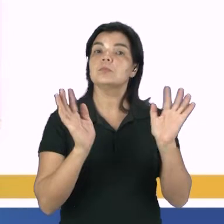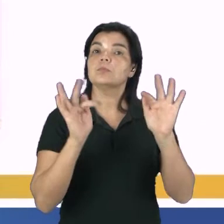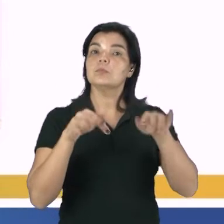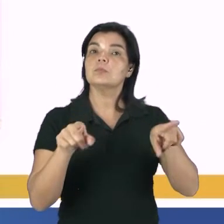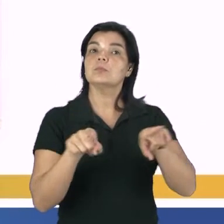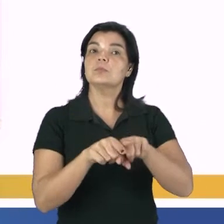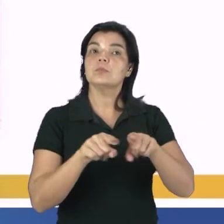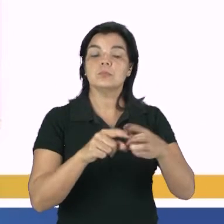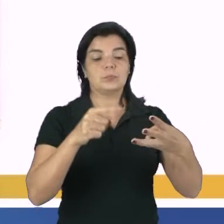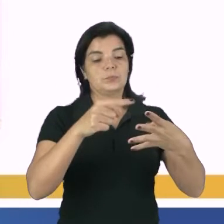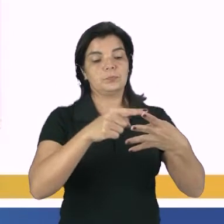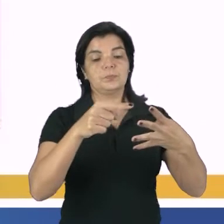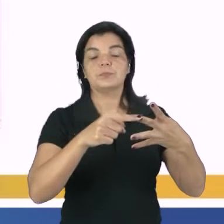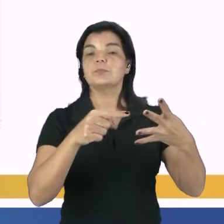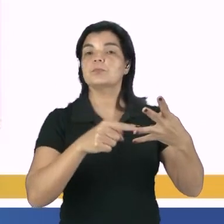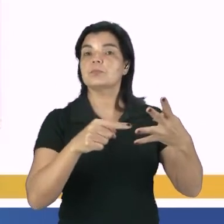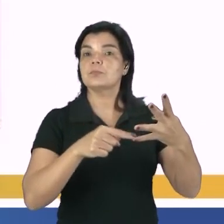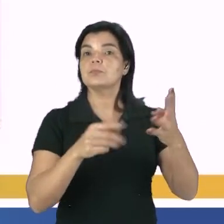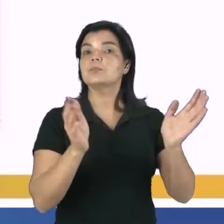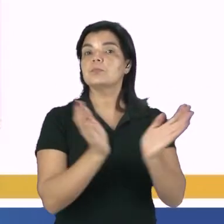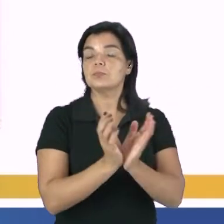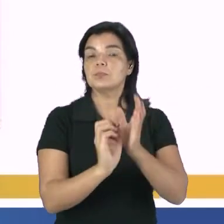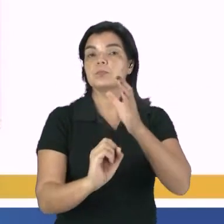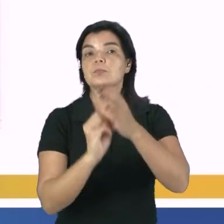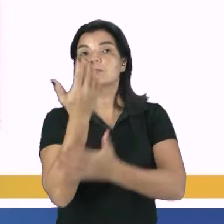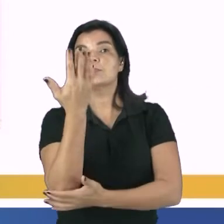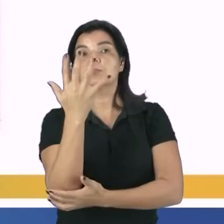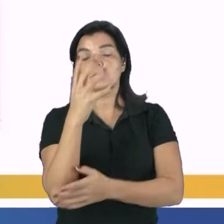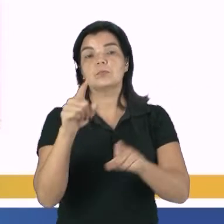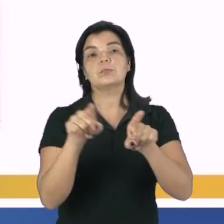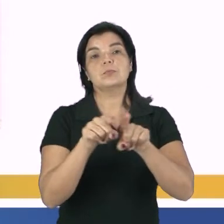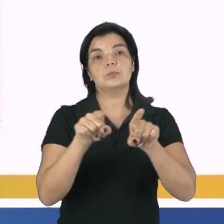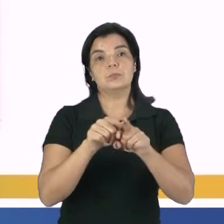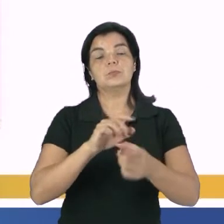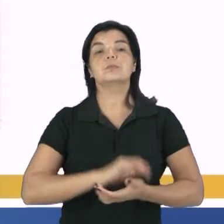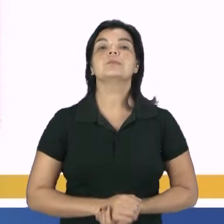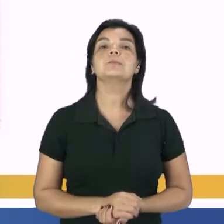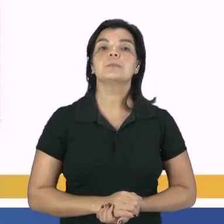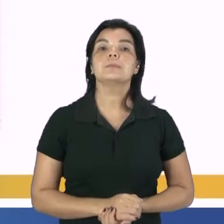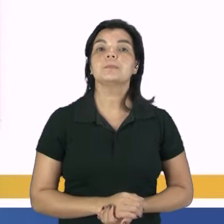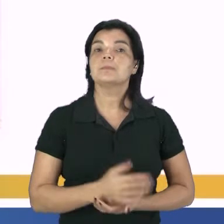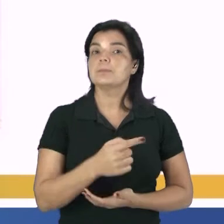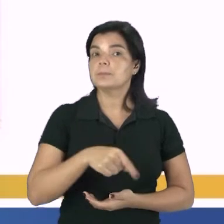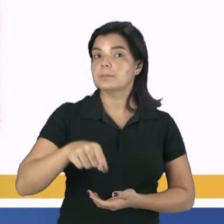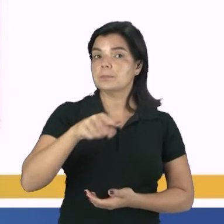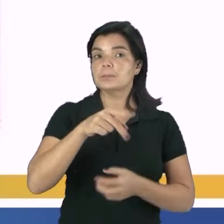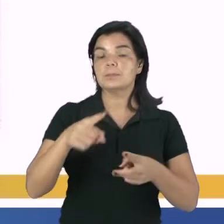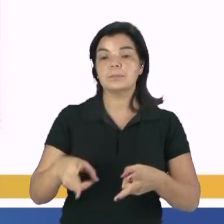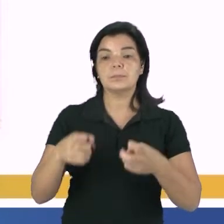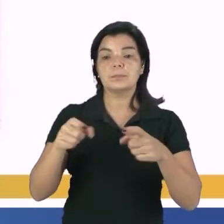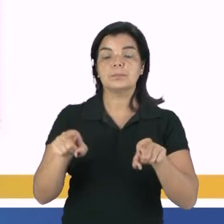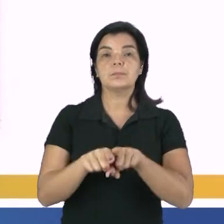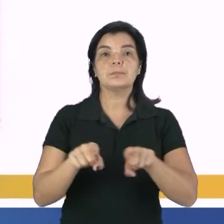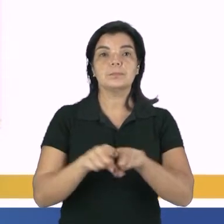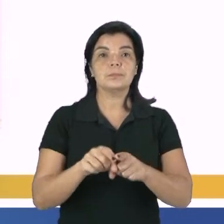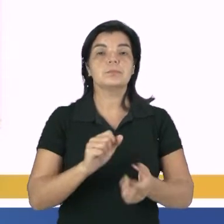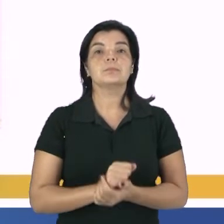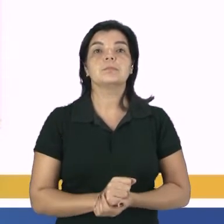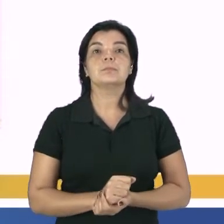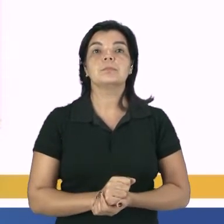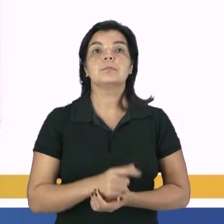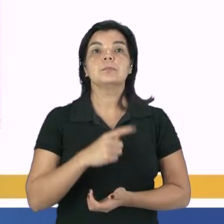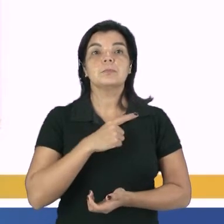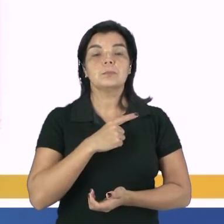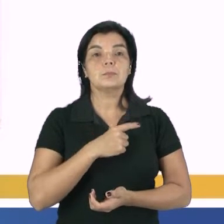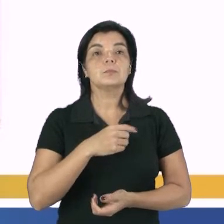agora trazendo informações a respeito das gimnospermas e das angiospermas. Então percebam, briófita e pteridófita,